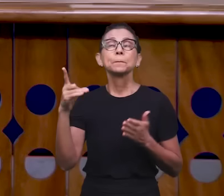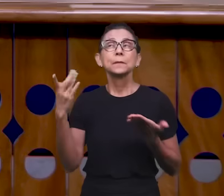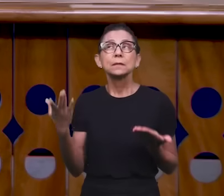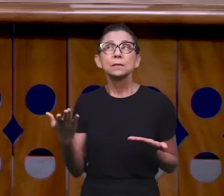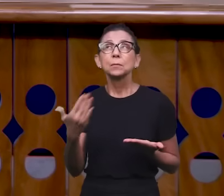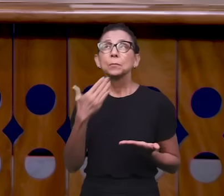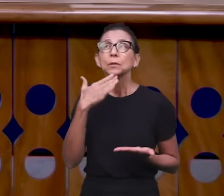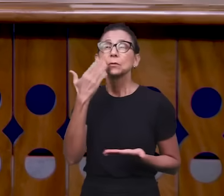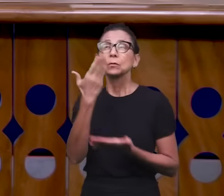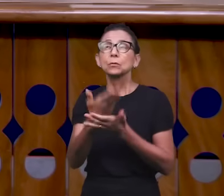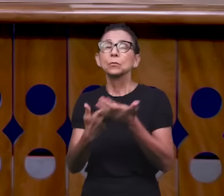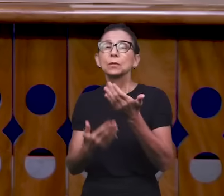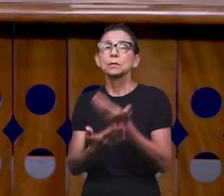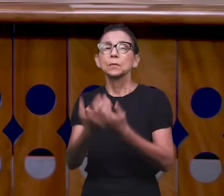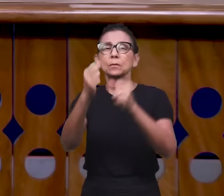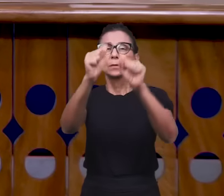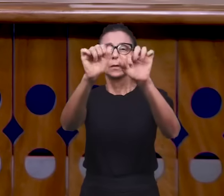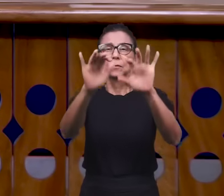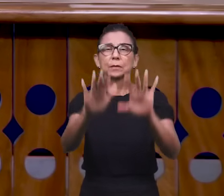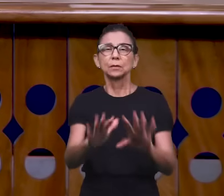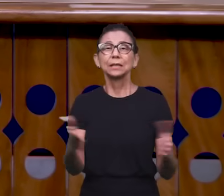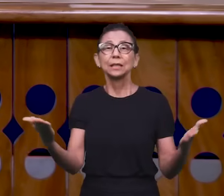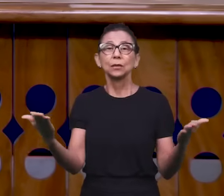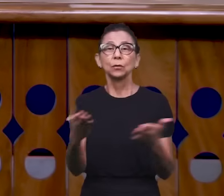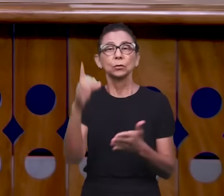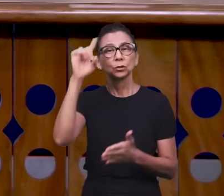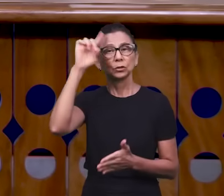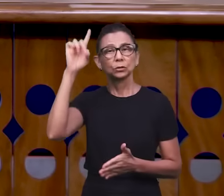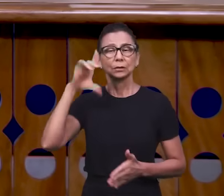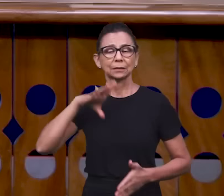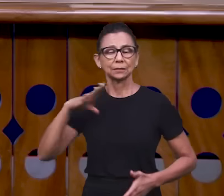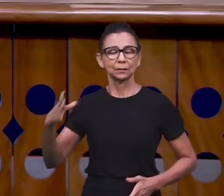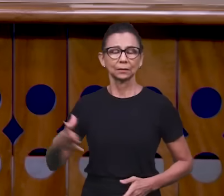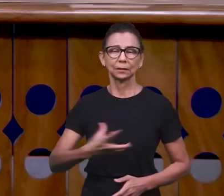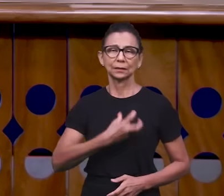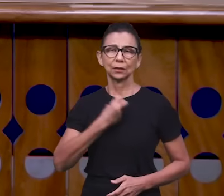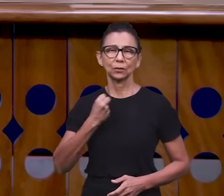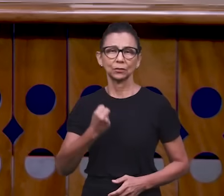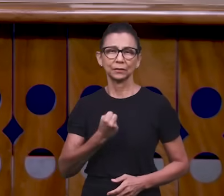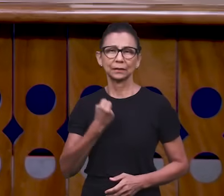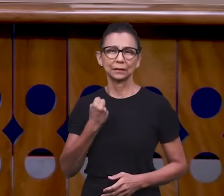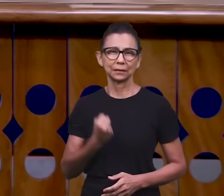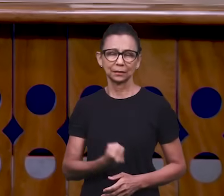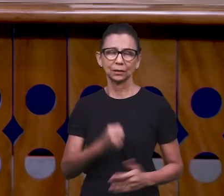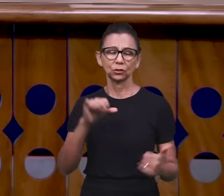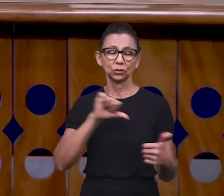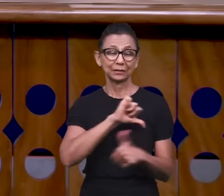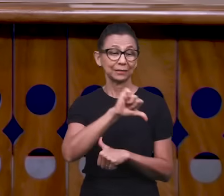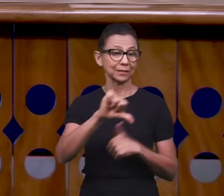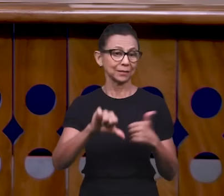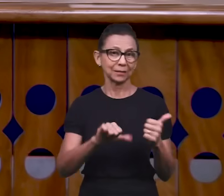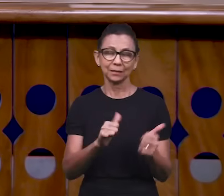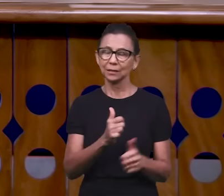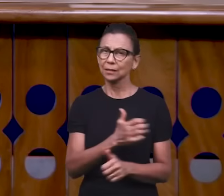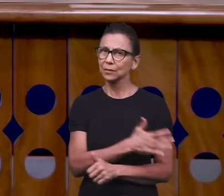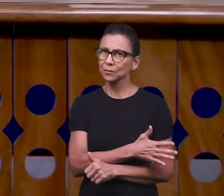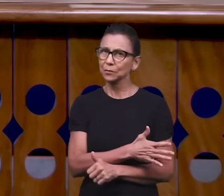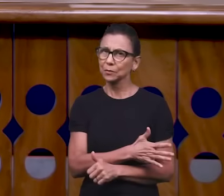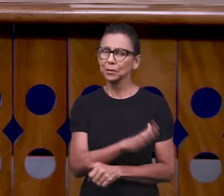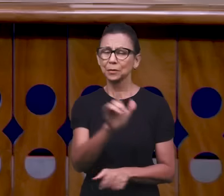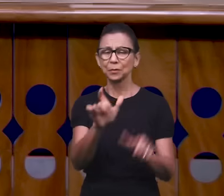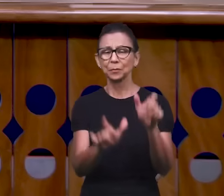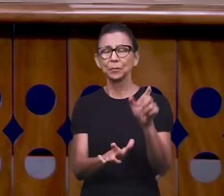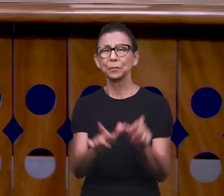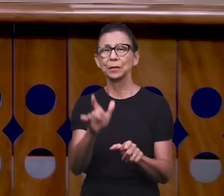mão para que esta noite seja uma noite de grande salvação, de grande alegria, seja uma noite de grandes transformações na